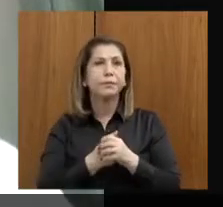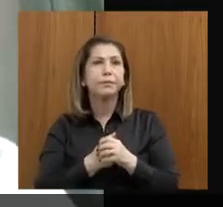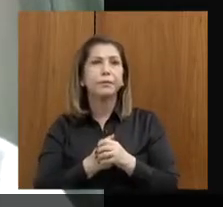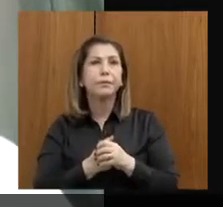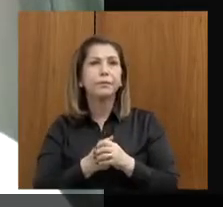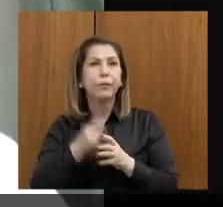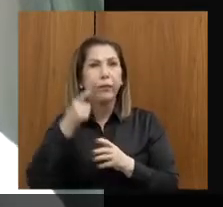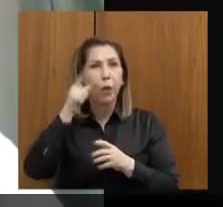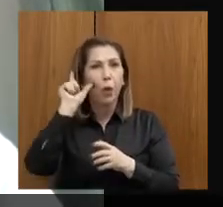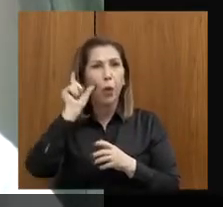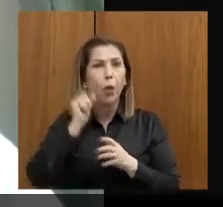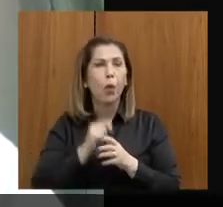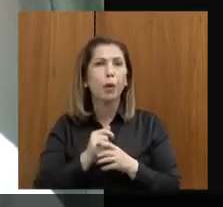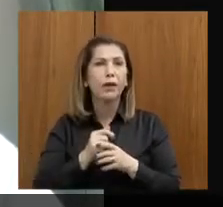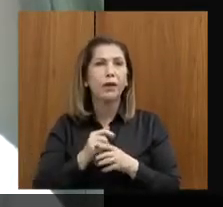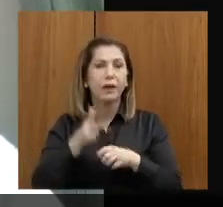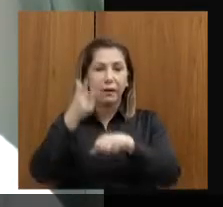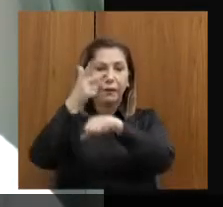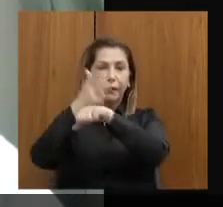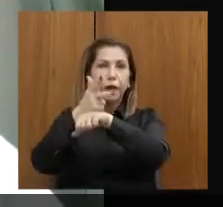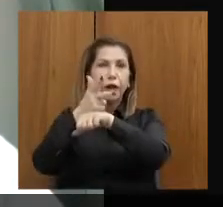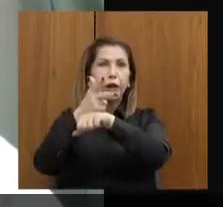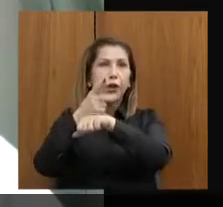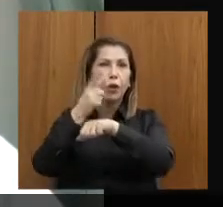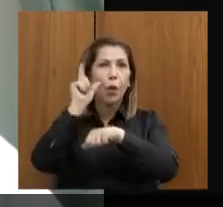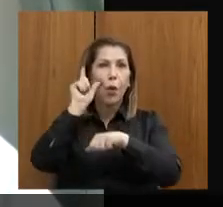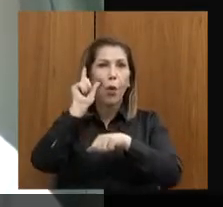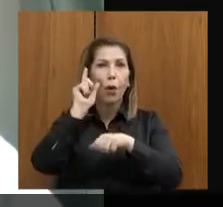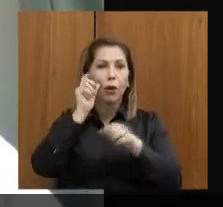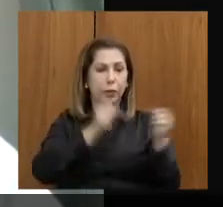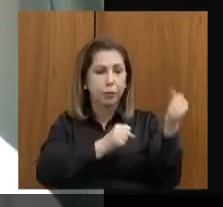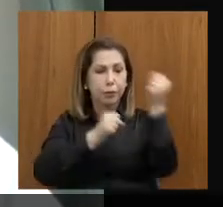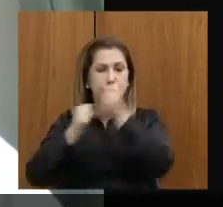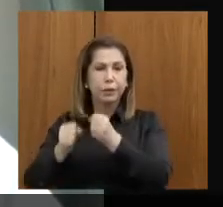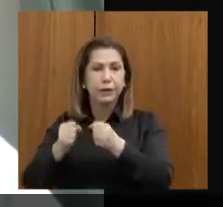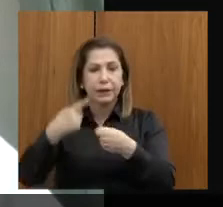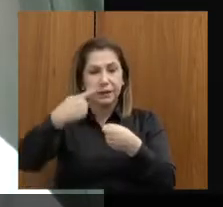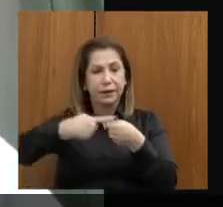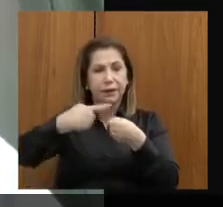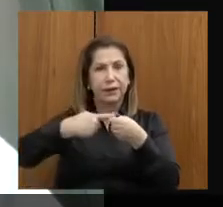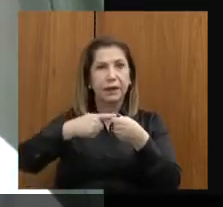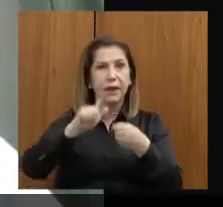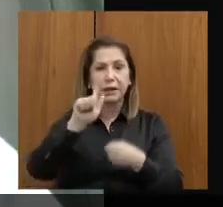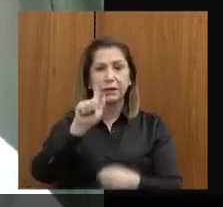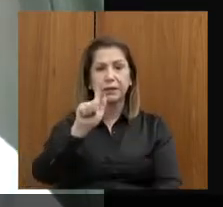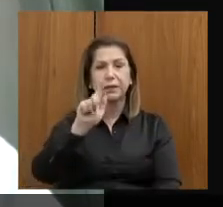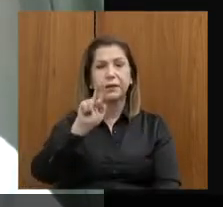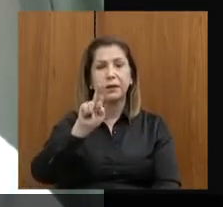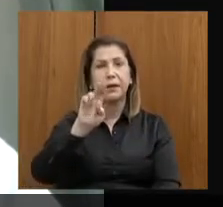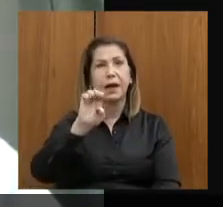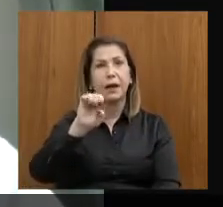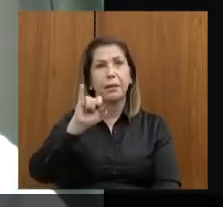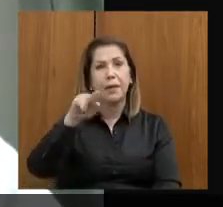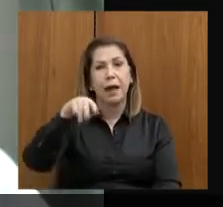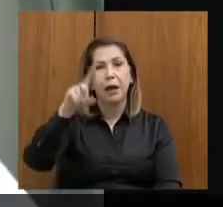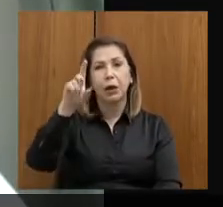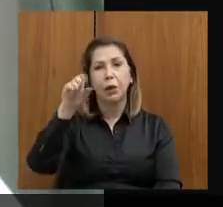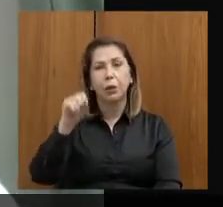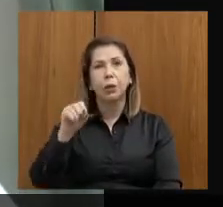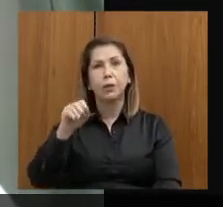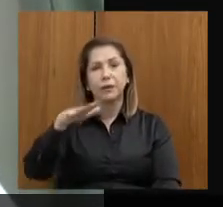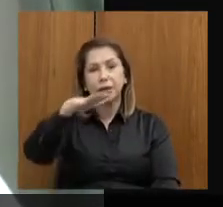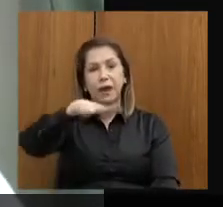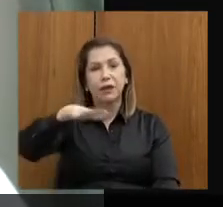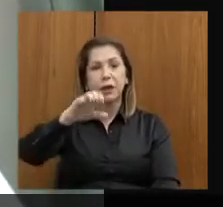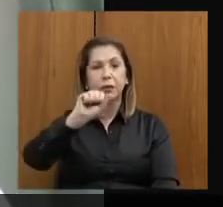precisar de receber um vídeo de cedência de uma quantidade de uma bola vai queimar Na quantidade de ferro é